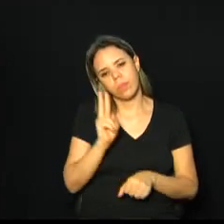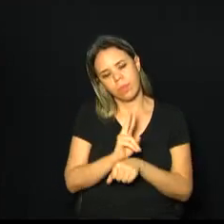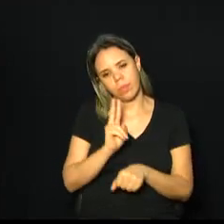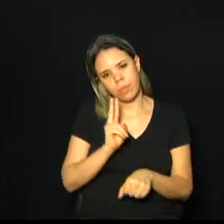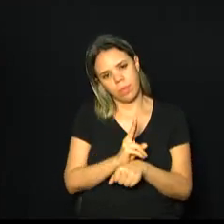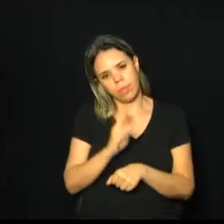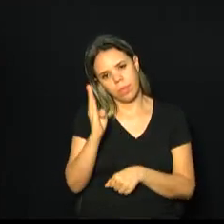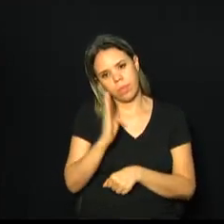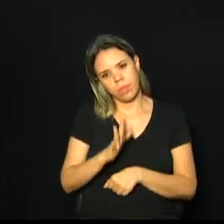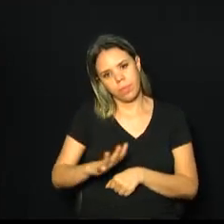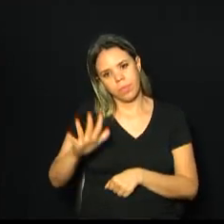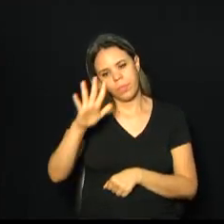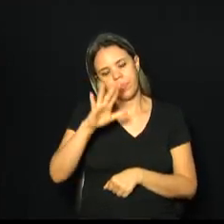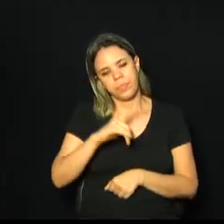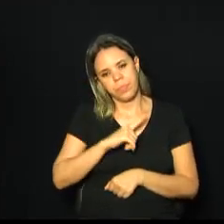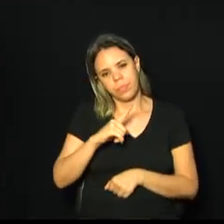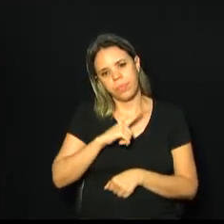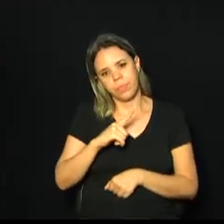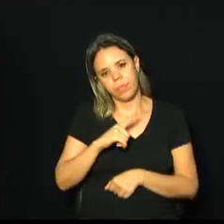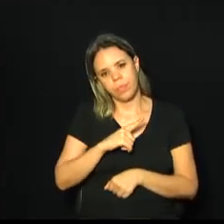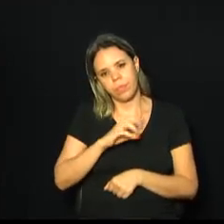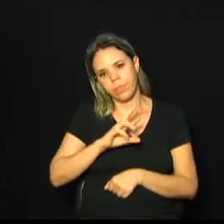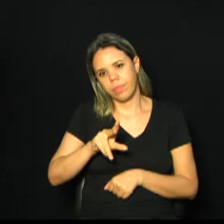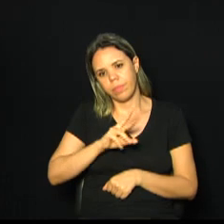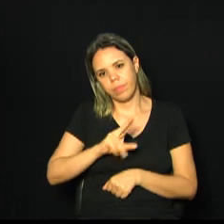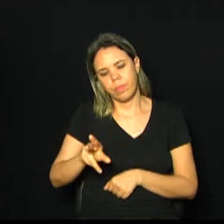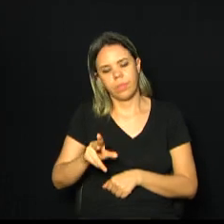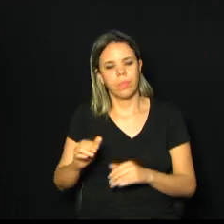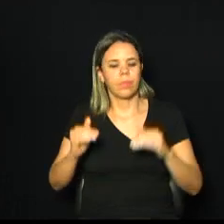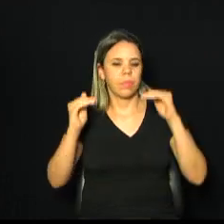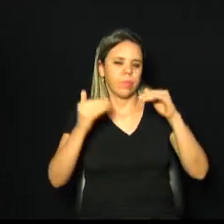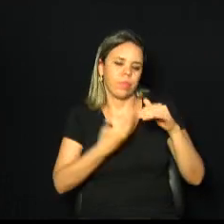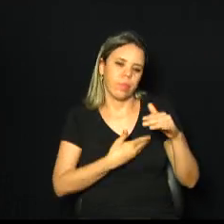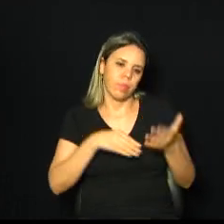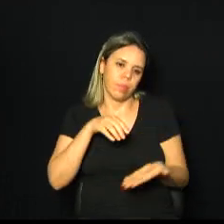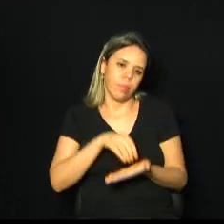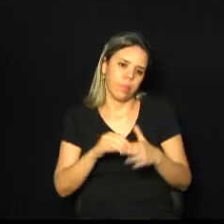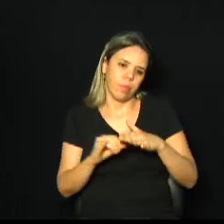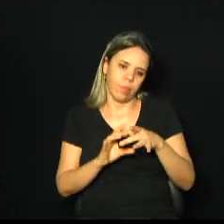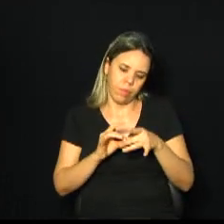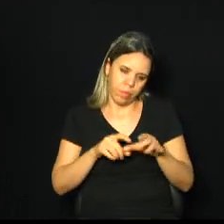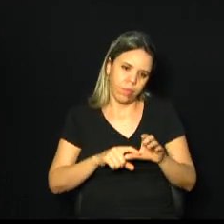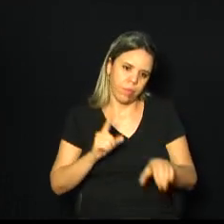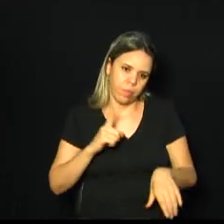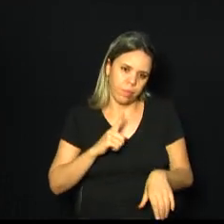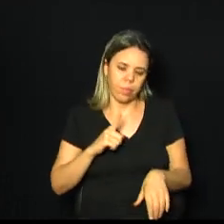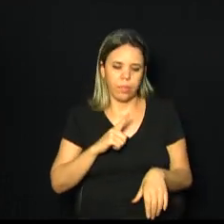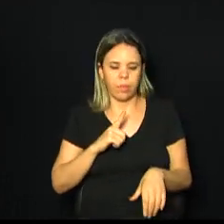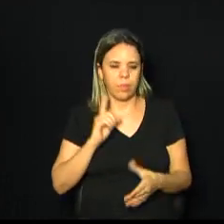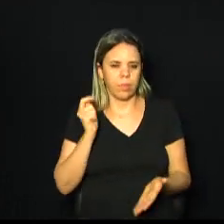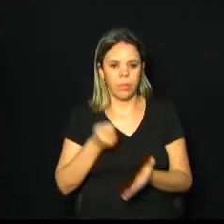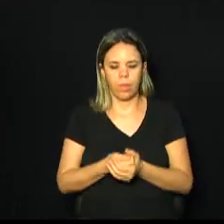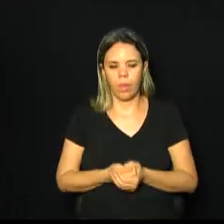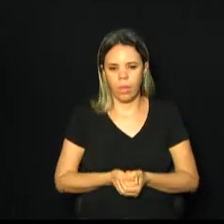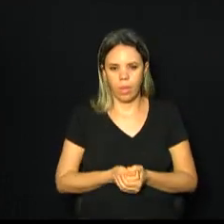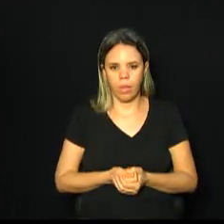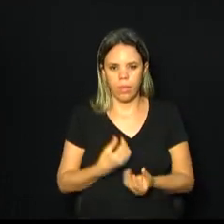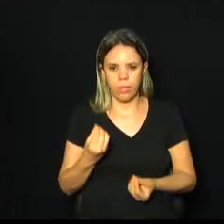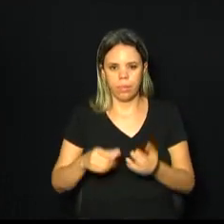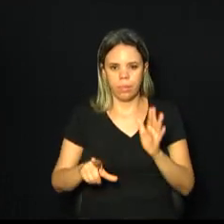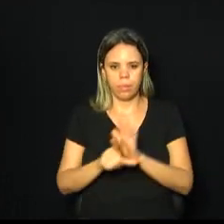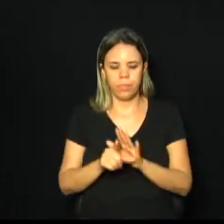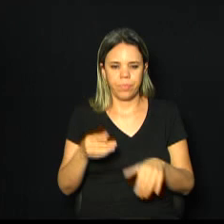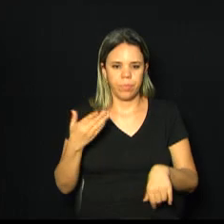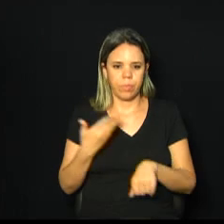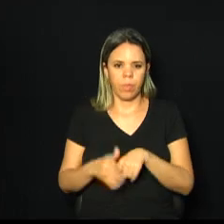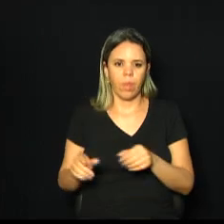Essa autoridade, ela não é uma autarquia, mas tem a força de uma. Ela vai determinar como essa lei vai ser